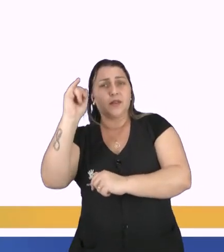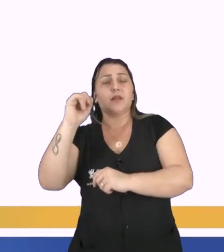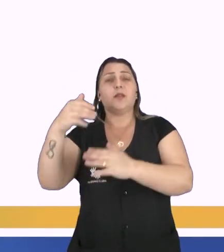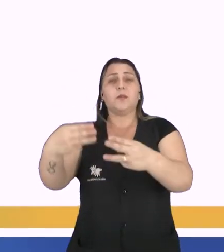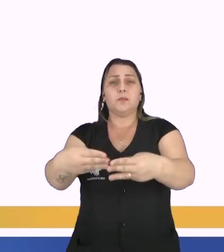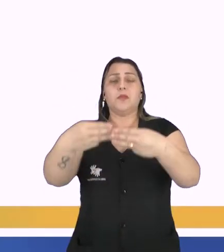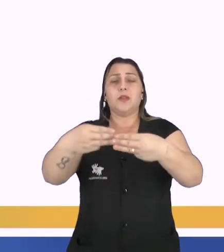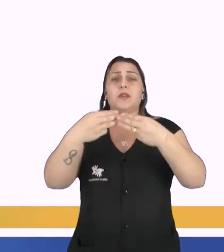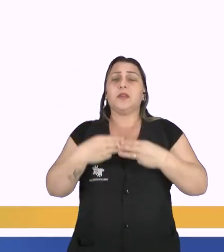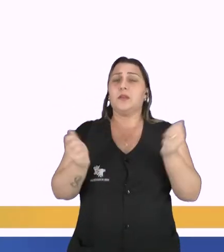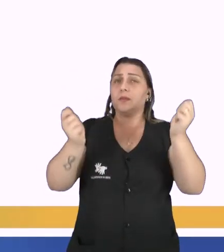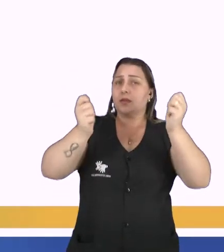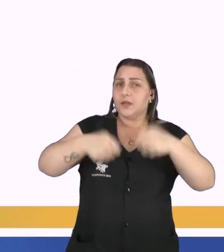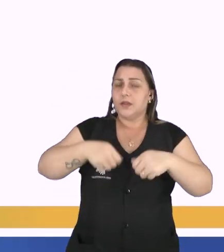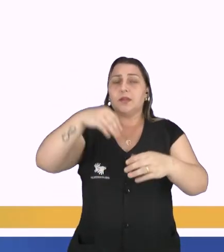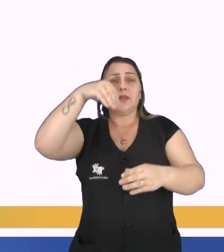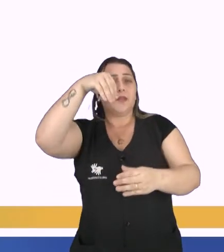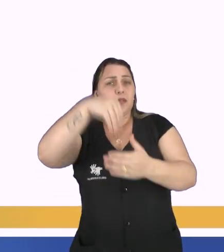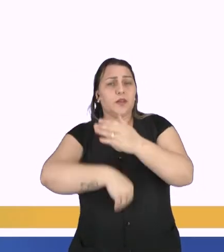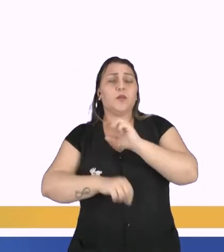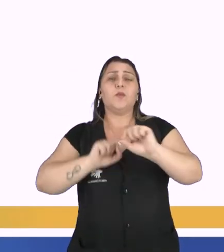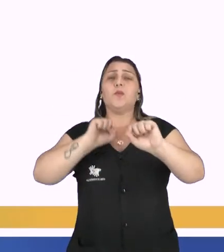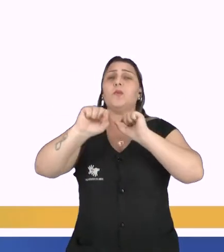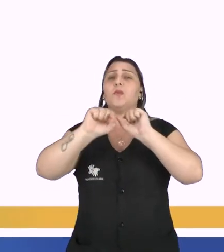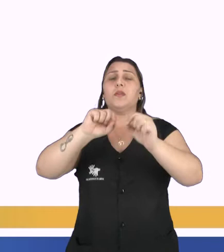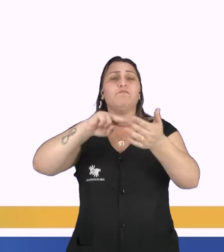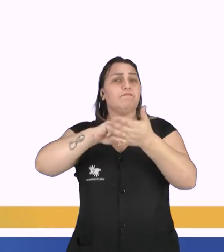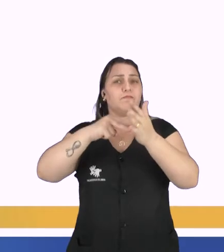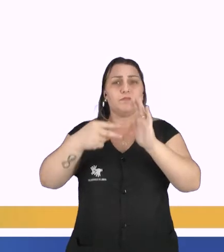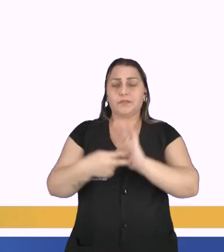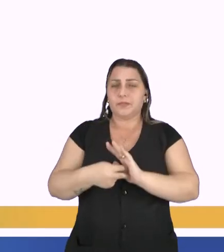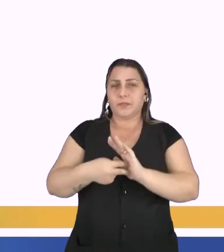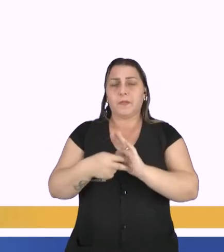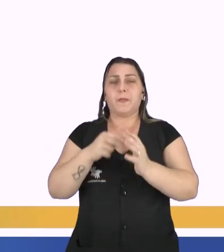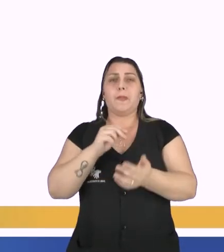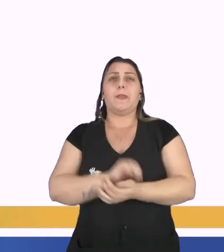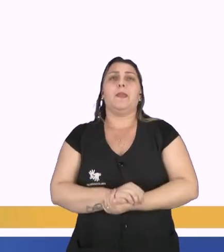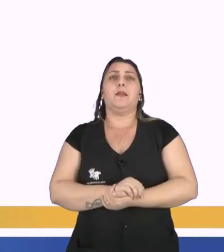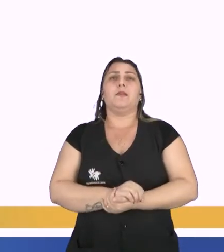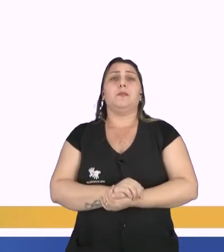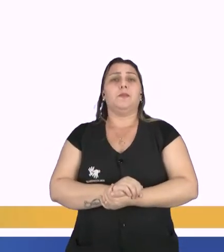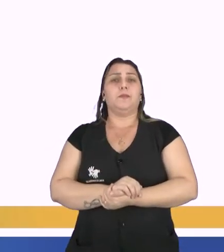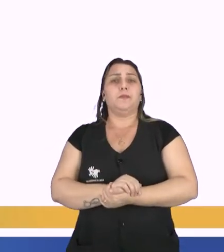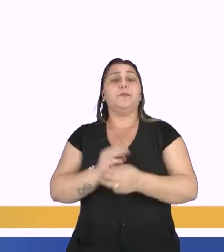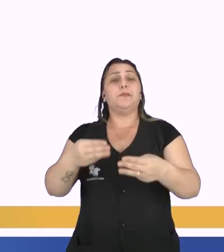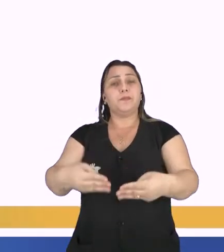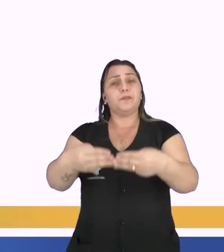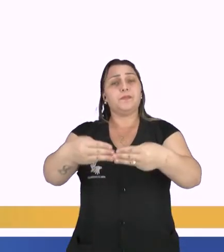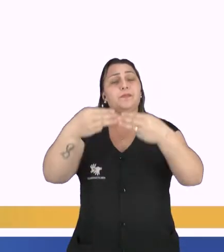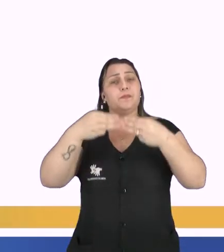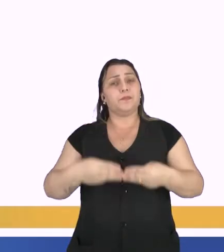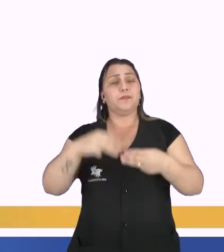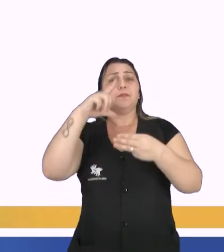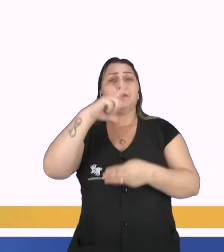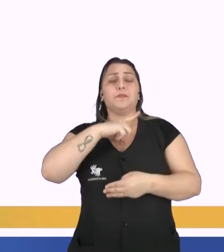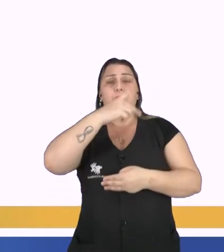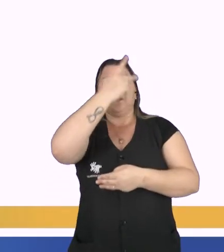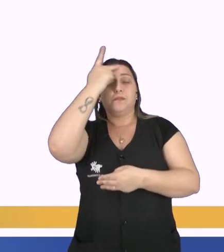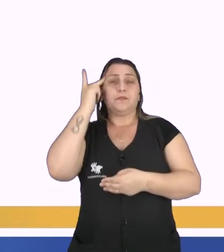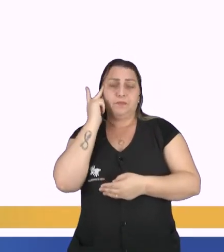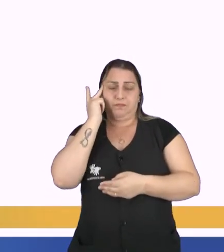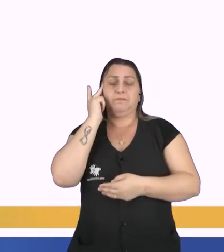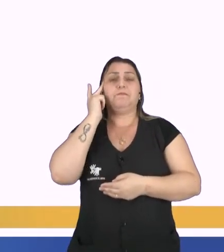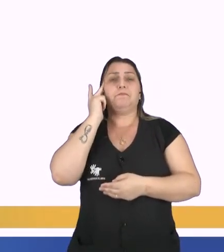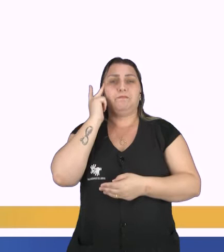das Capacidades. E dentro dessa... O que seria esse Ministério das Capacidades? É que no seu ministério a gente vai ter aí só pessoas